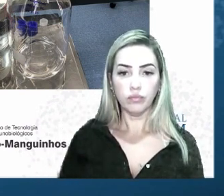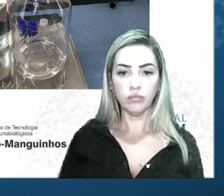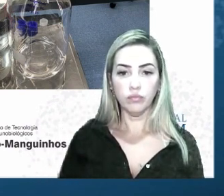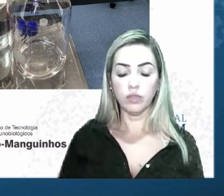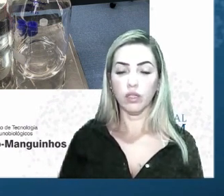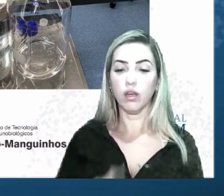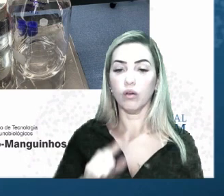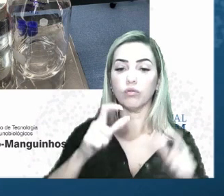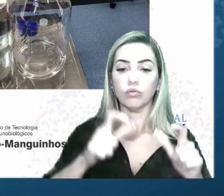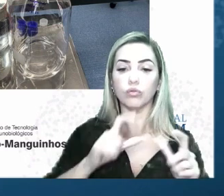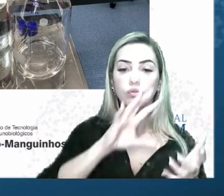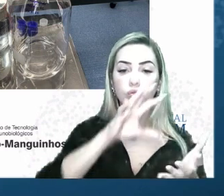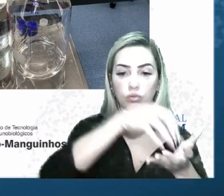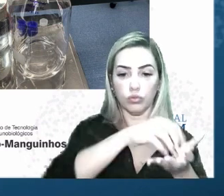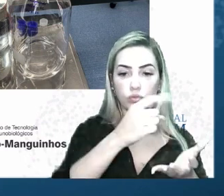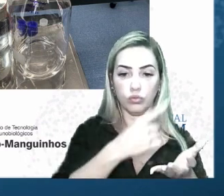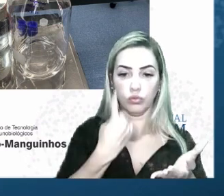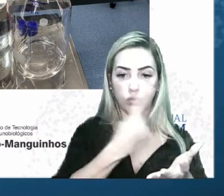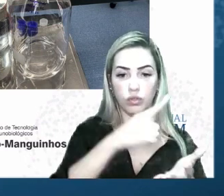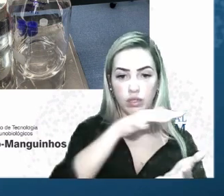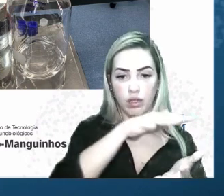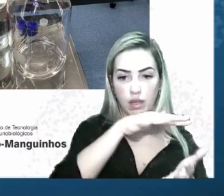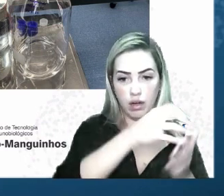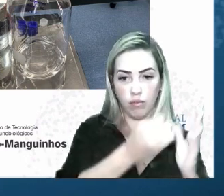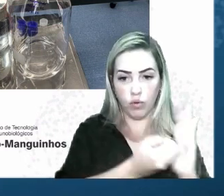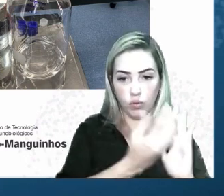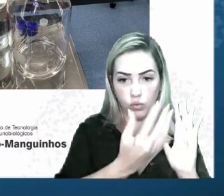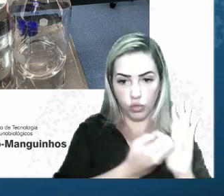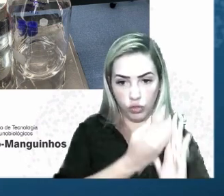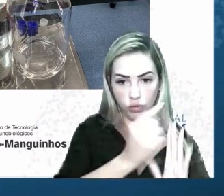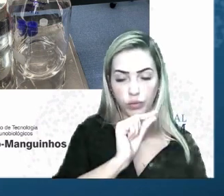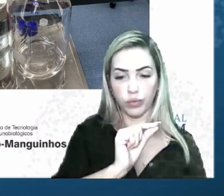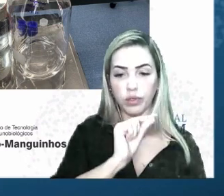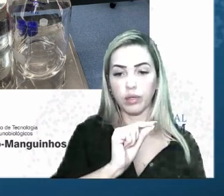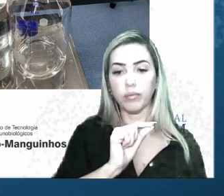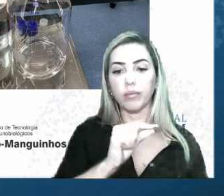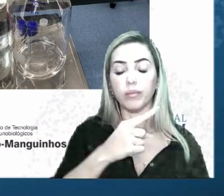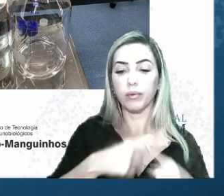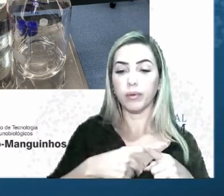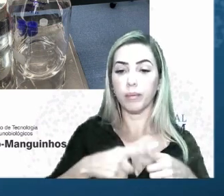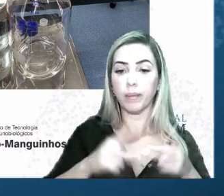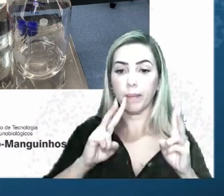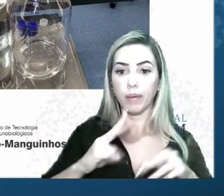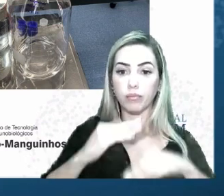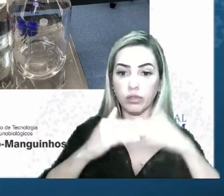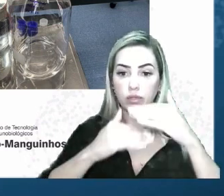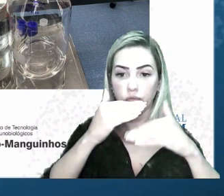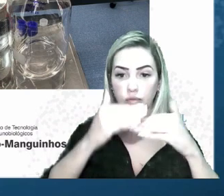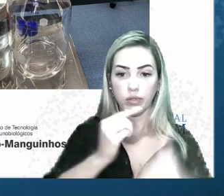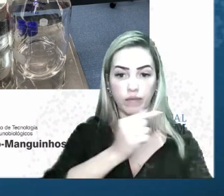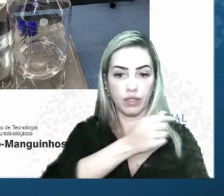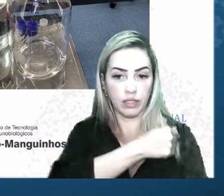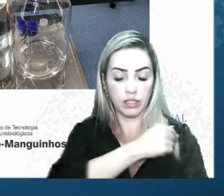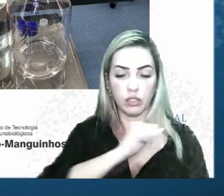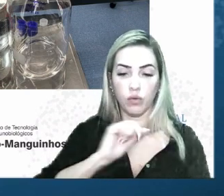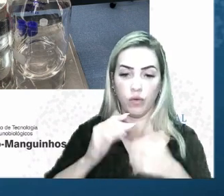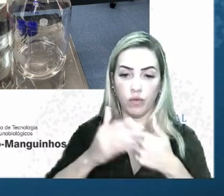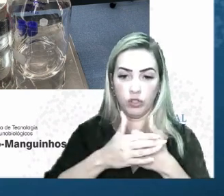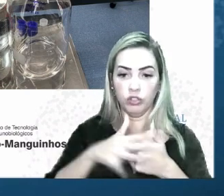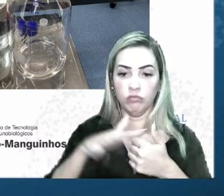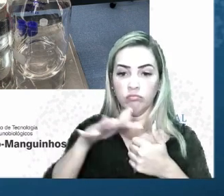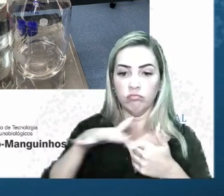instalação da nossa área produtiva, porque, além do desenvolvimento da vacina Covid, no escopo do